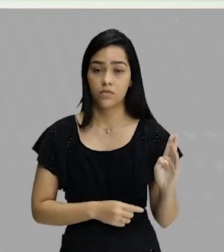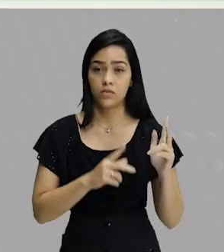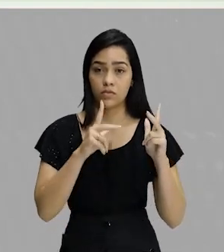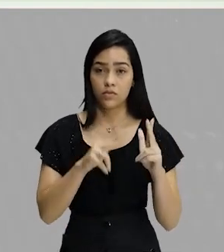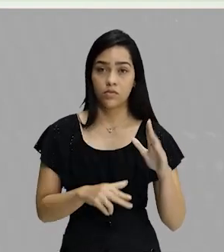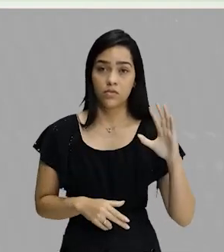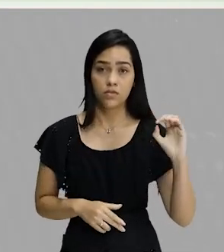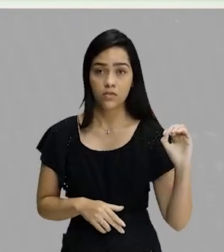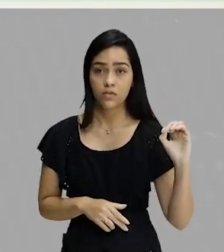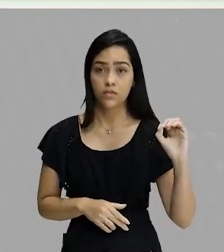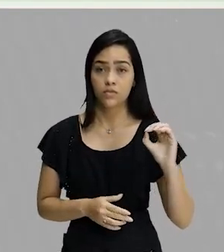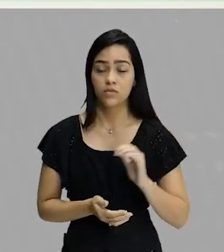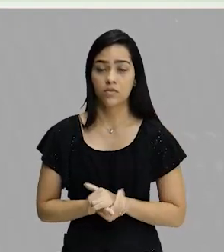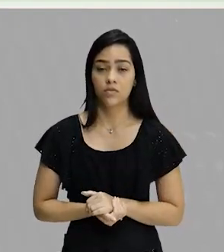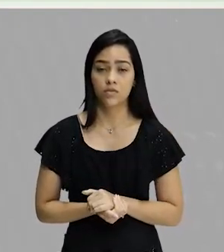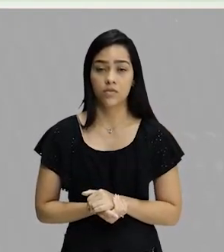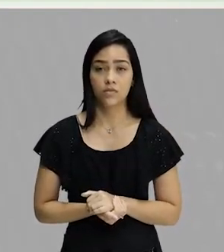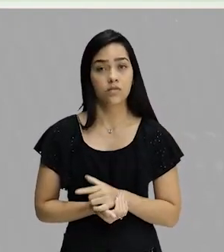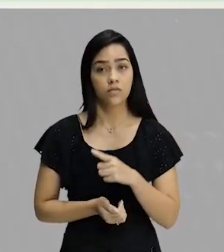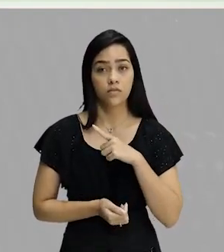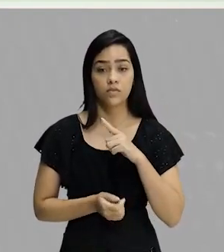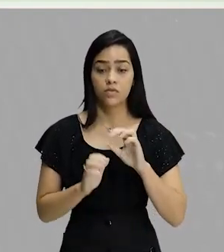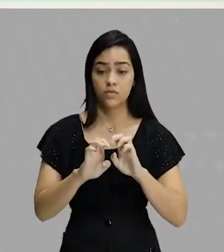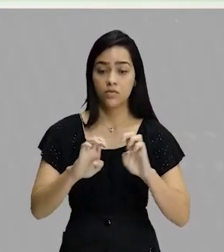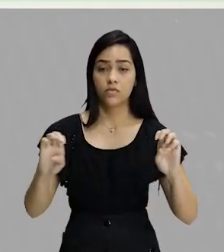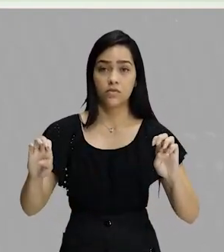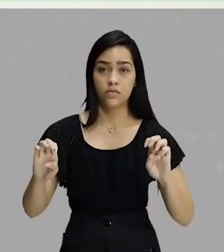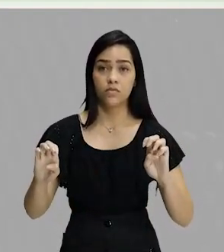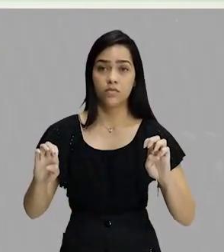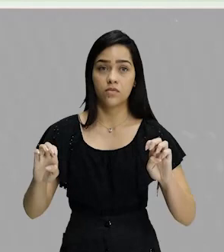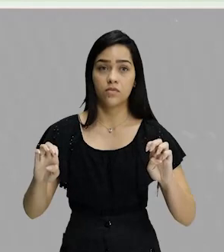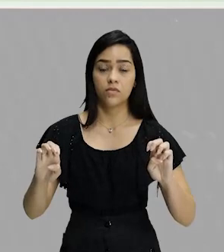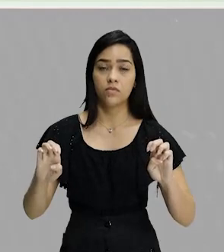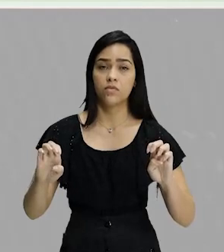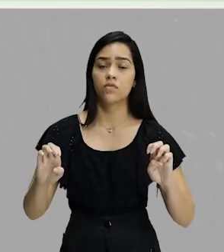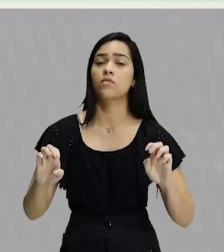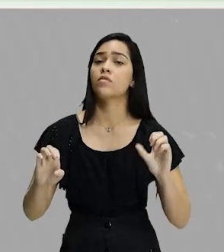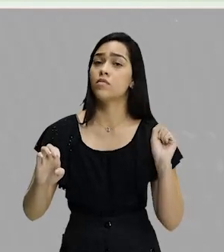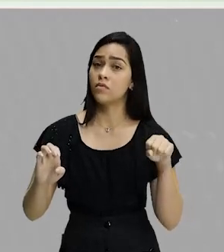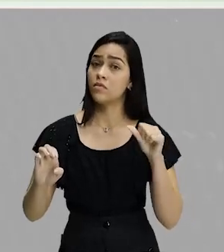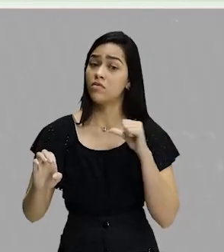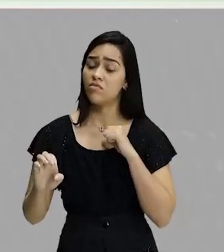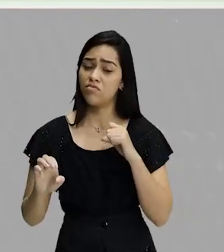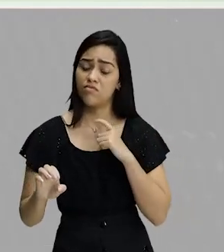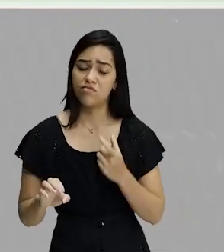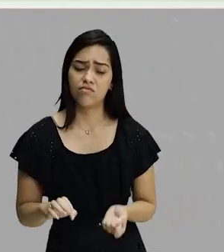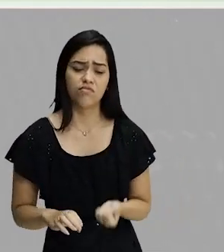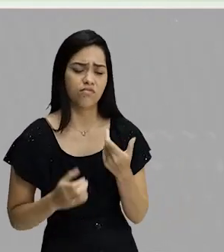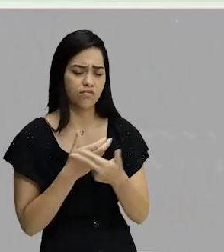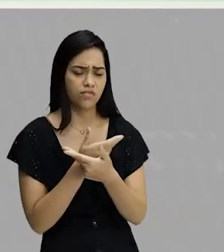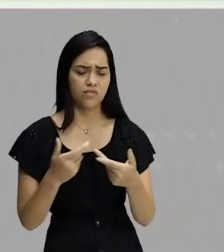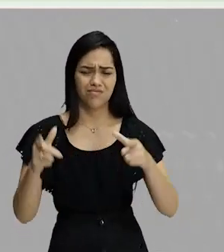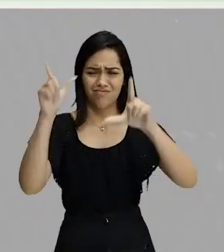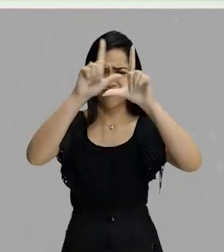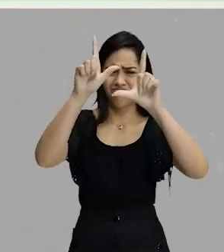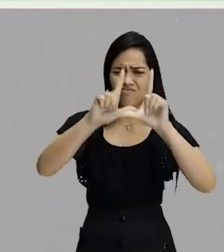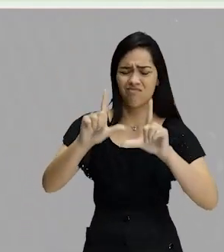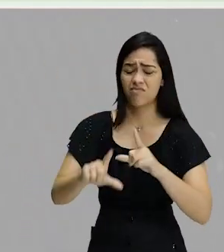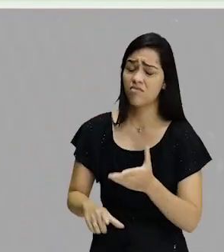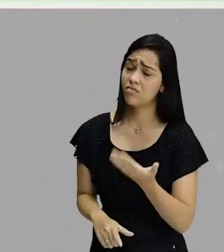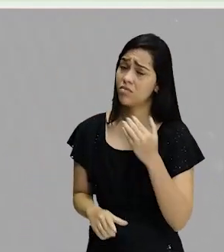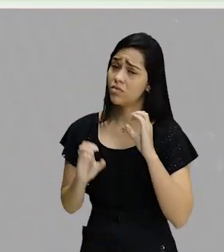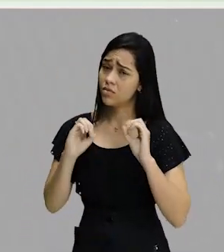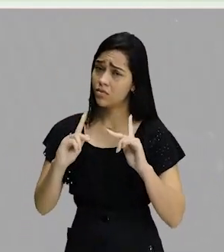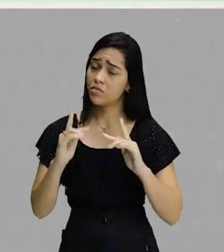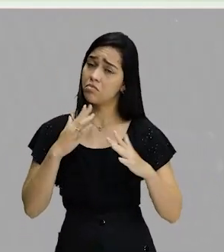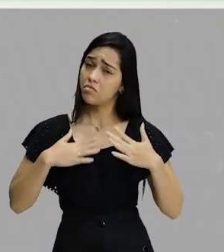igual a zero. Ficou essa equação, né? Uma coisa aí, pessoal, muito esquisita, muita letra, né? Mas vamos lá, vamos chegar